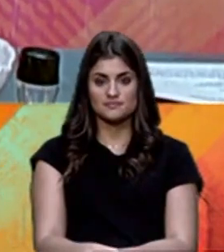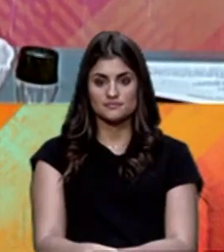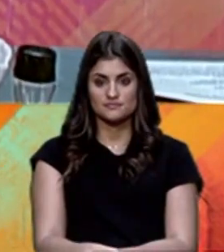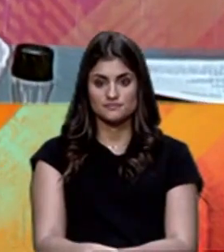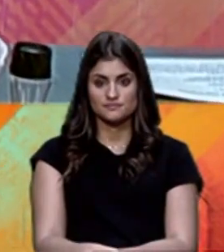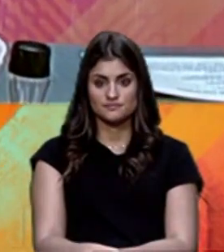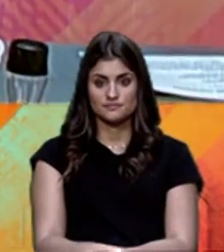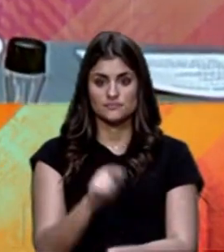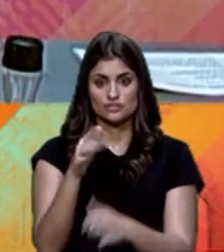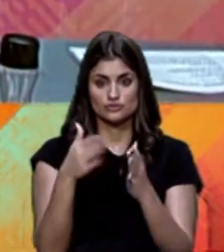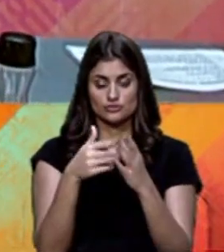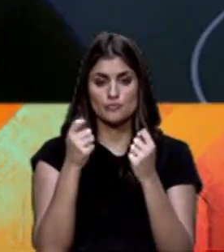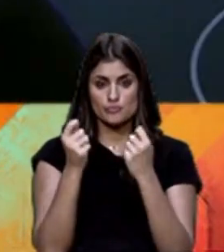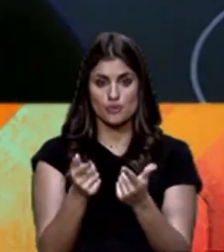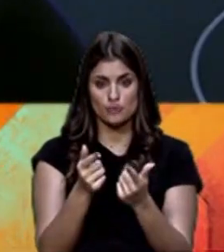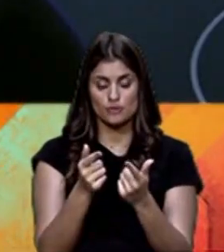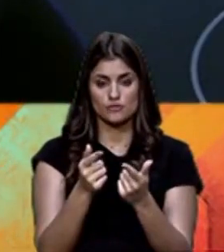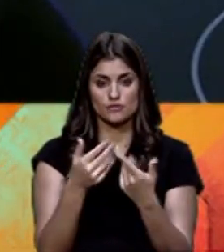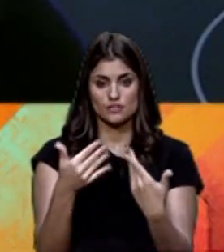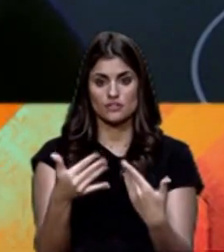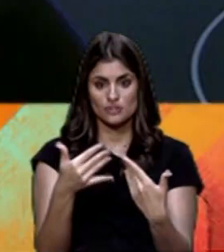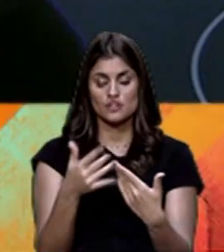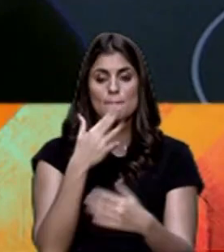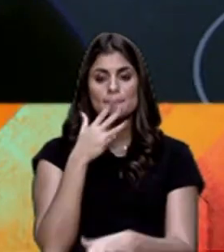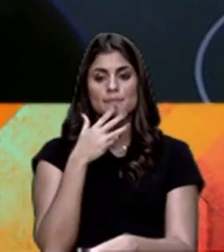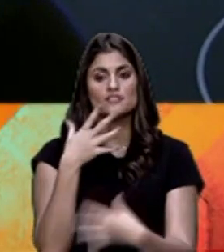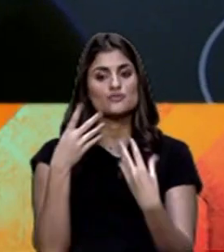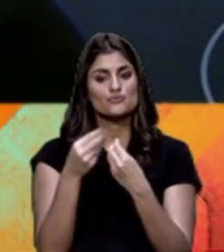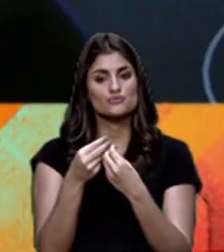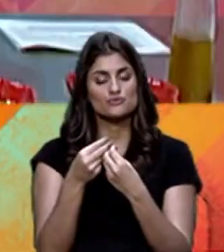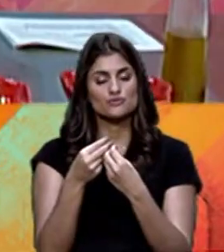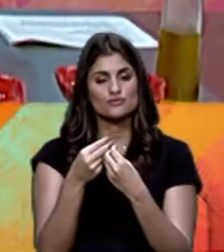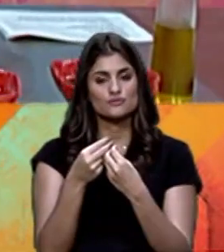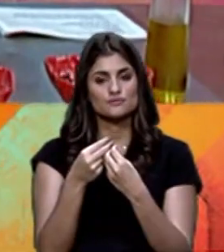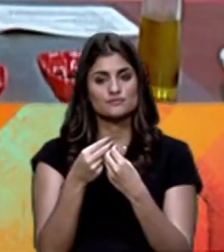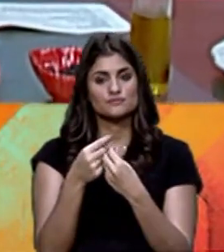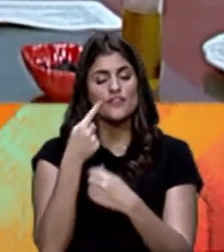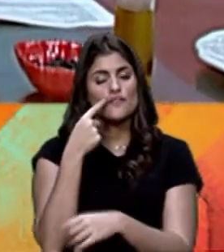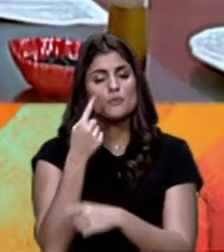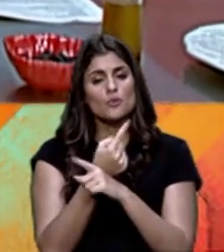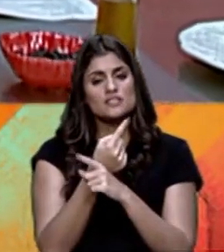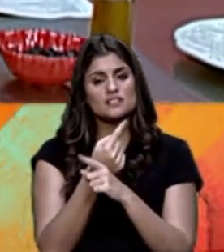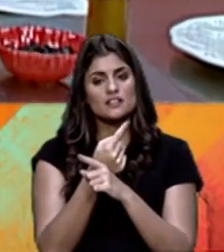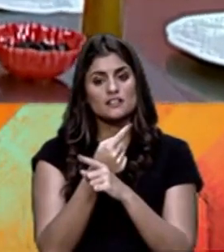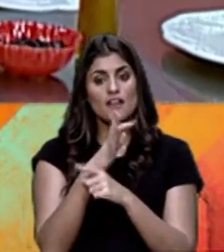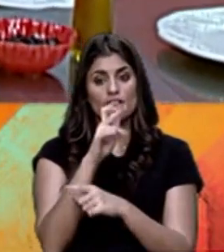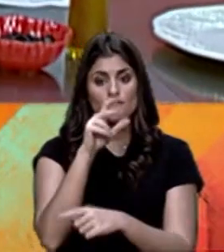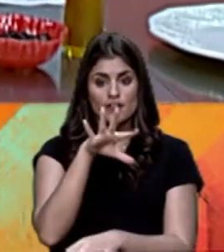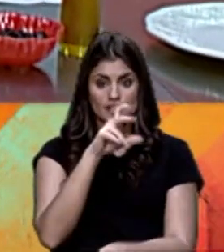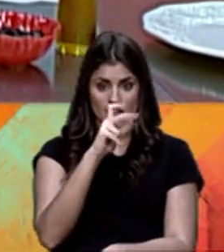Sim, isto tem que cozinhar um mas, bocadinho. Sónia, olha, pode sempre mais um bocadinho de pimenta. Olha uma coisa, diz-me, a farinheira já